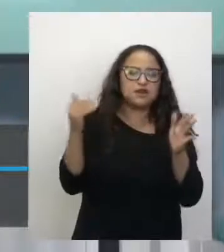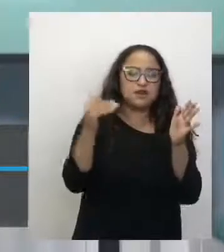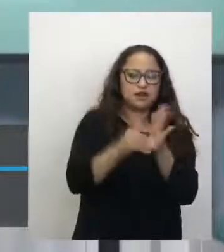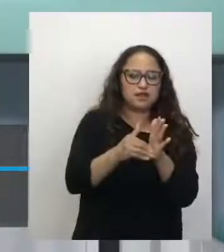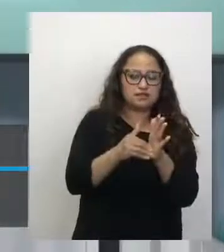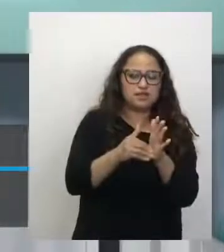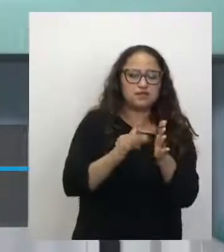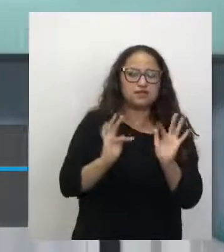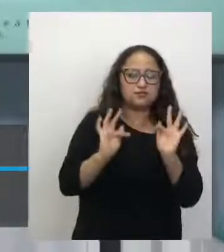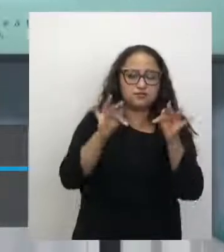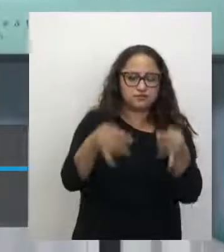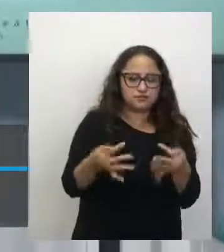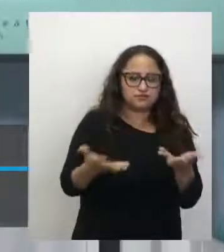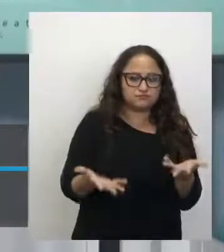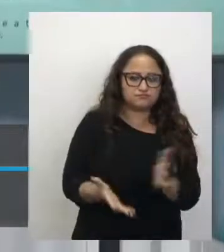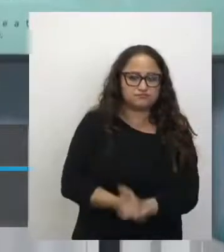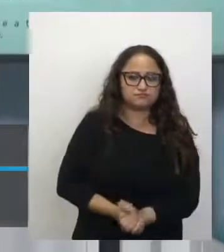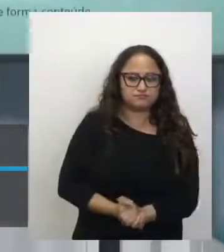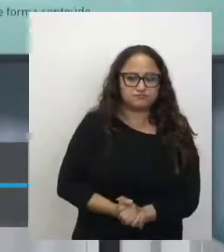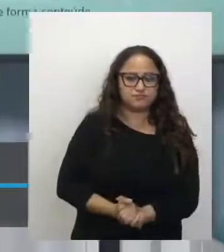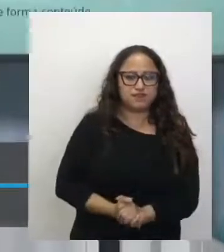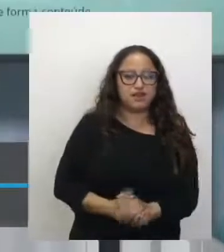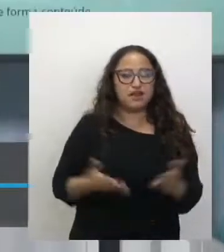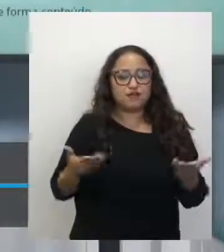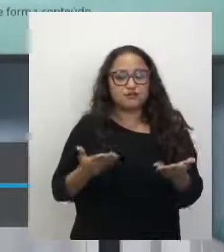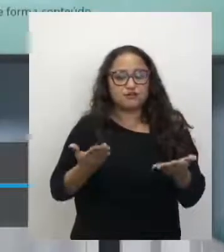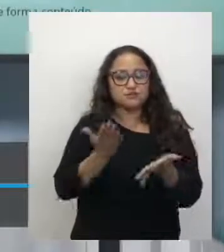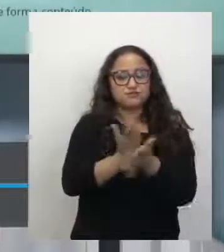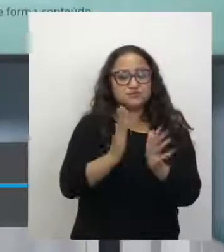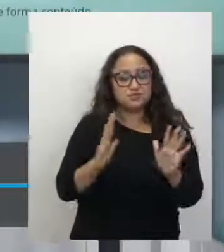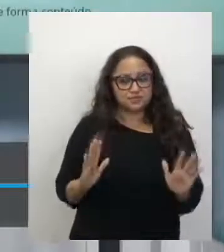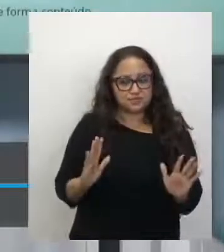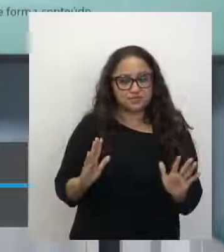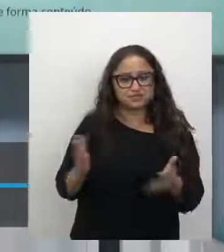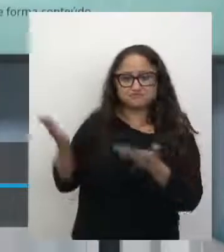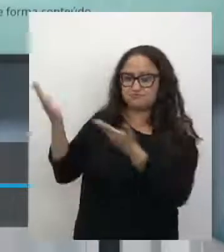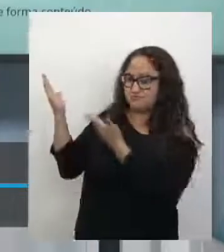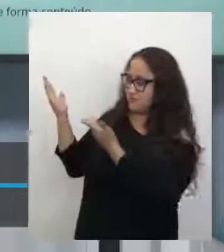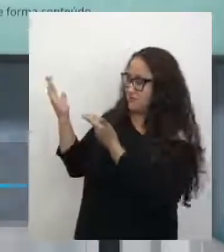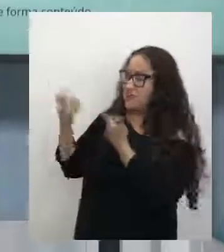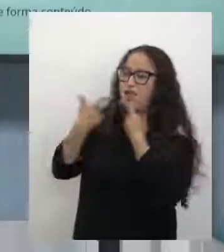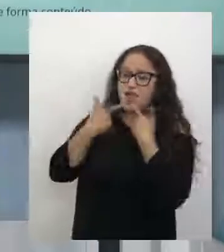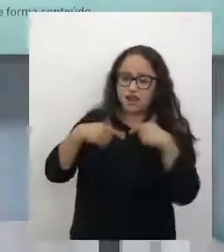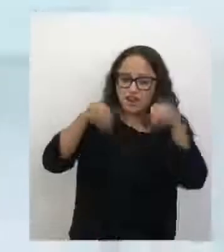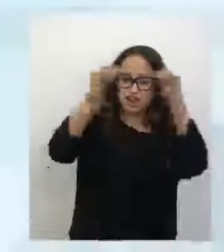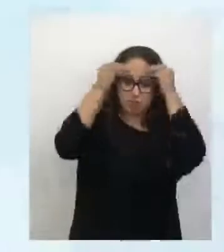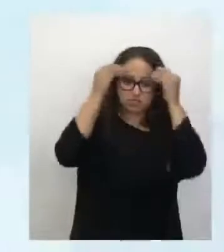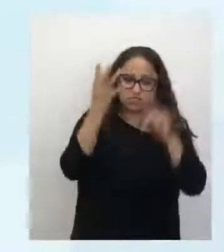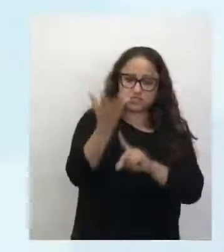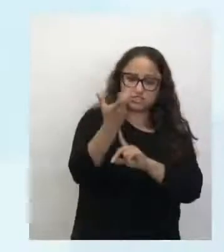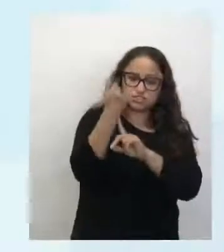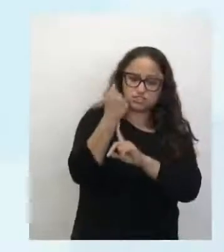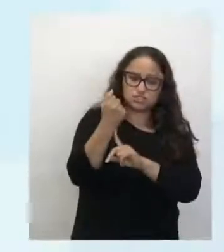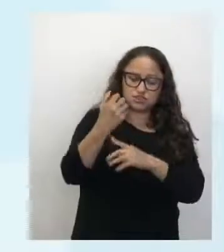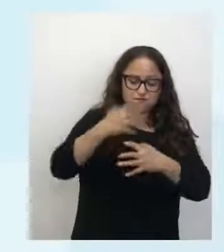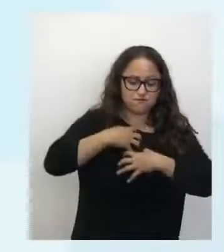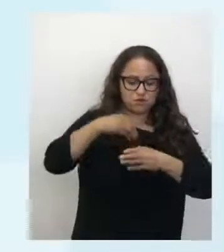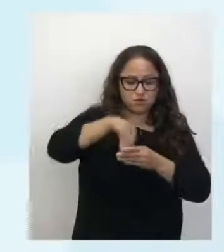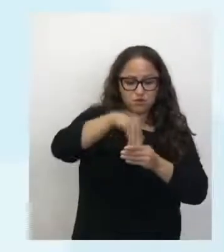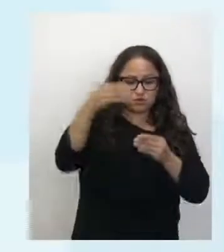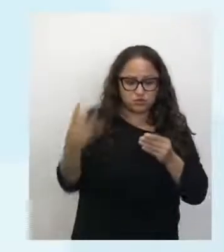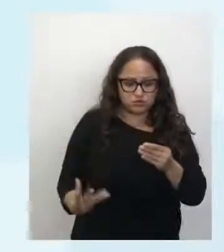dele, tá bom? Então, gente, a gente vai terminando já a nossa aula por aqui. Nessa aula a gente aprendeu um pouquinho sobre linguagens artísticas,